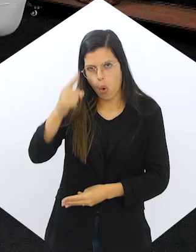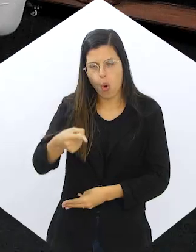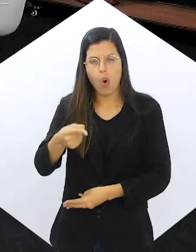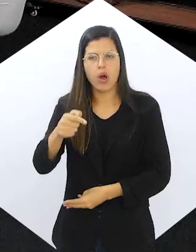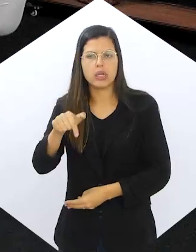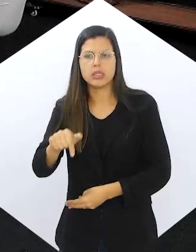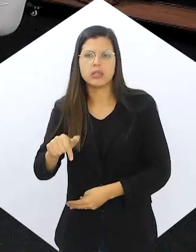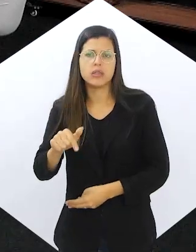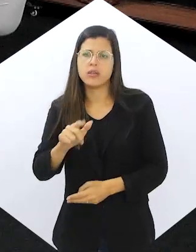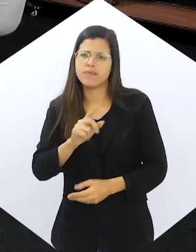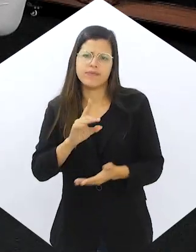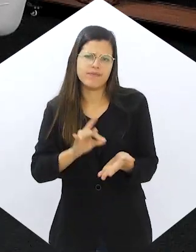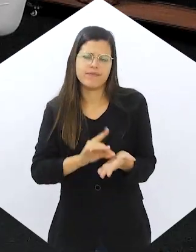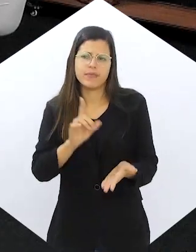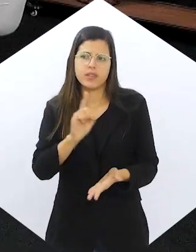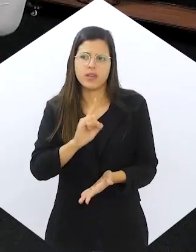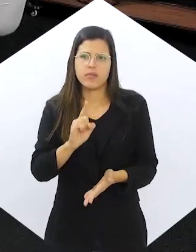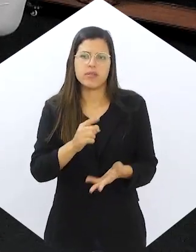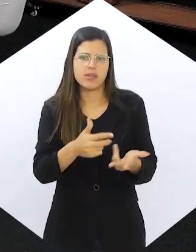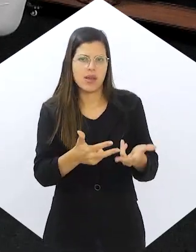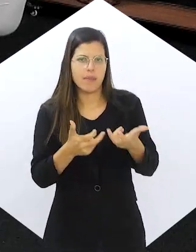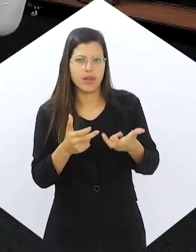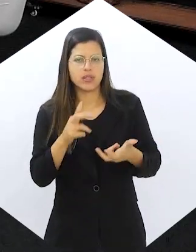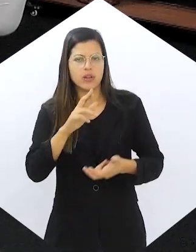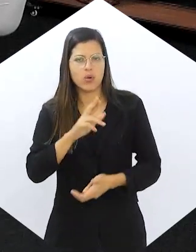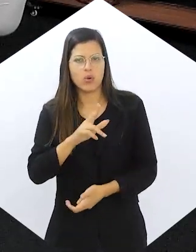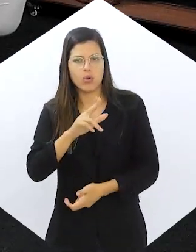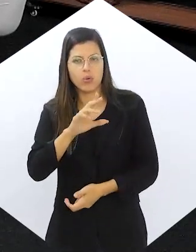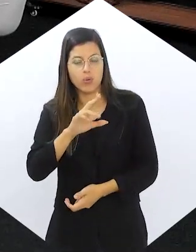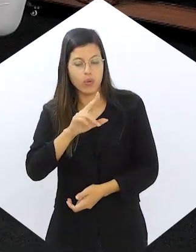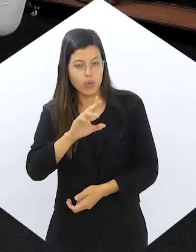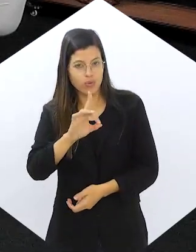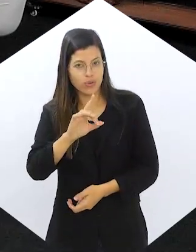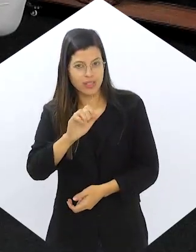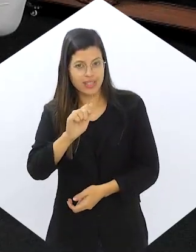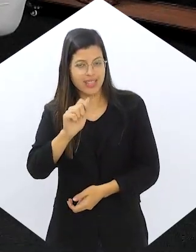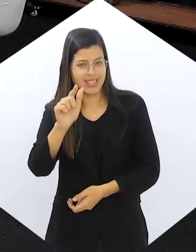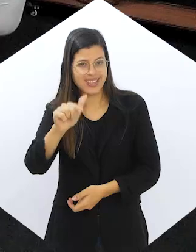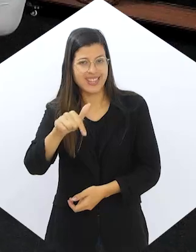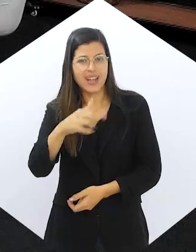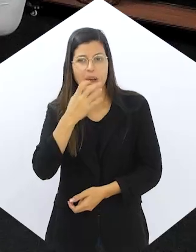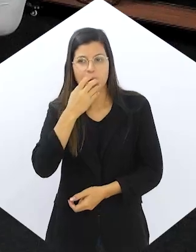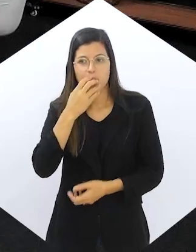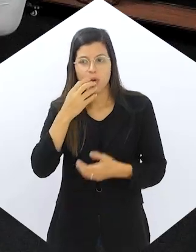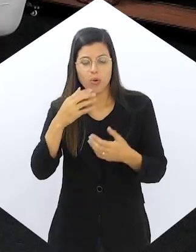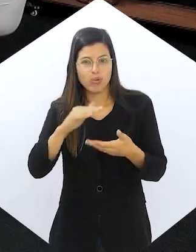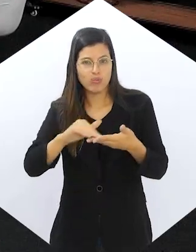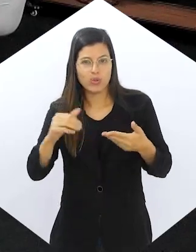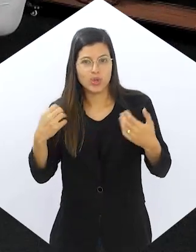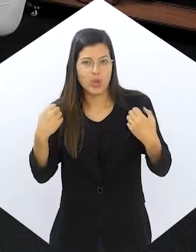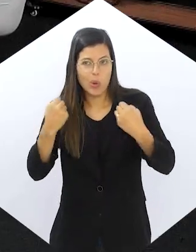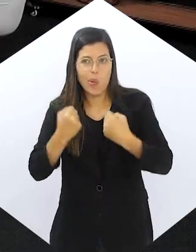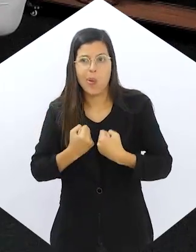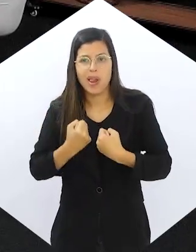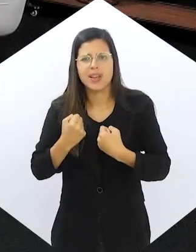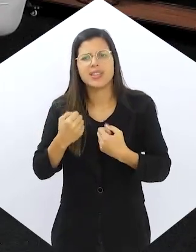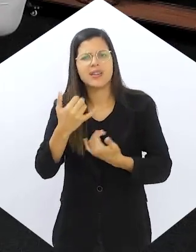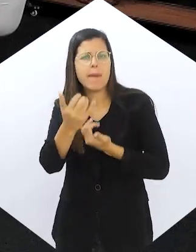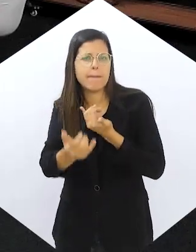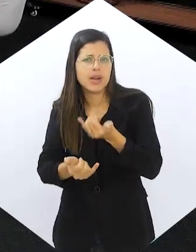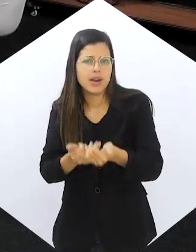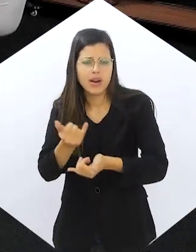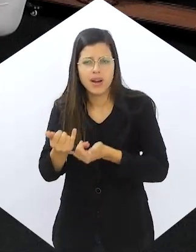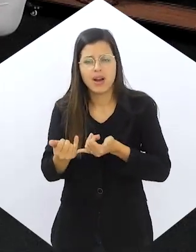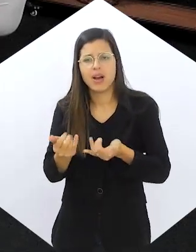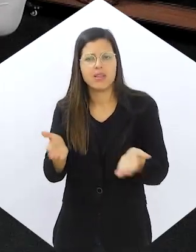muito diretas, mas na verdade não. Você vê que o Rudá, quando você tira o colete, ele estava brincando normalmente o aqui, cachorro né? é um pet normal, Ele assim, não ele é muito